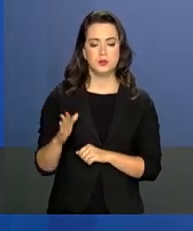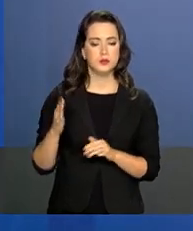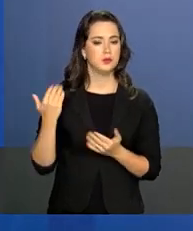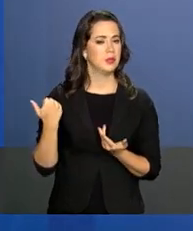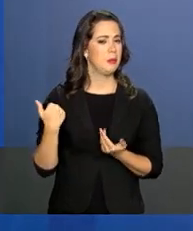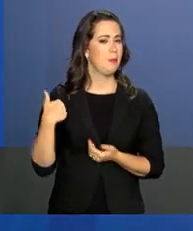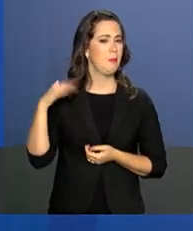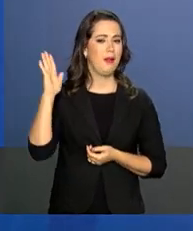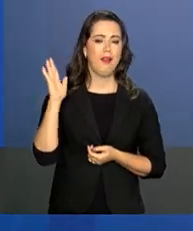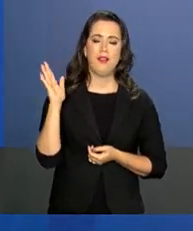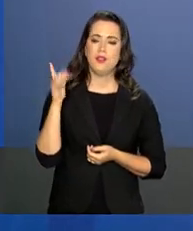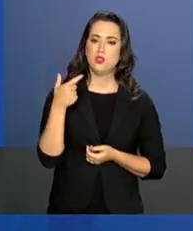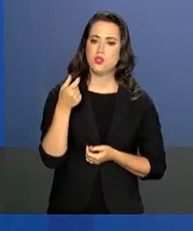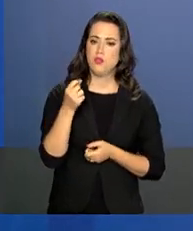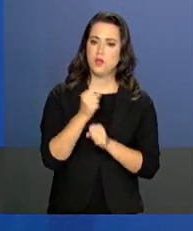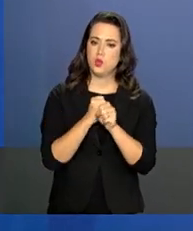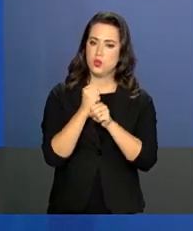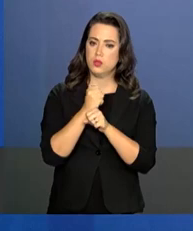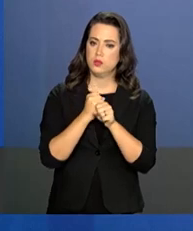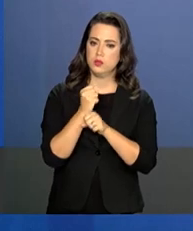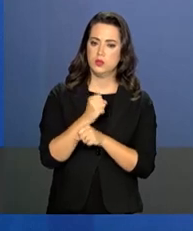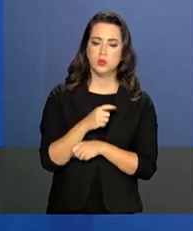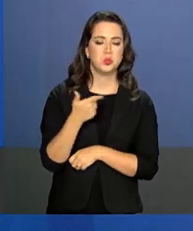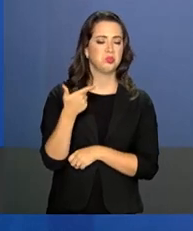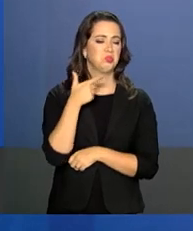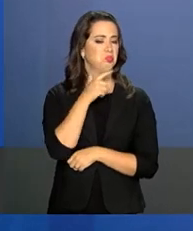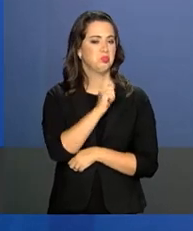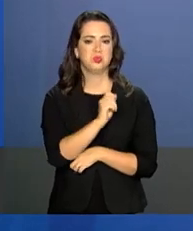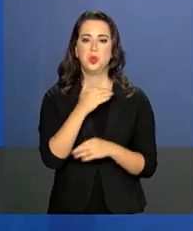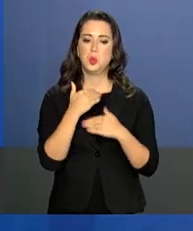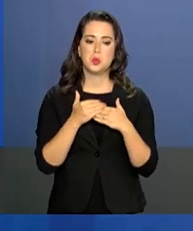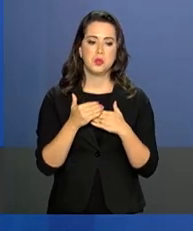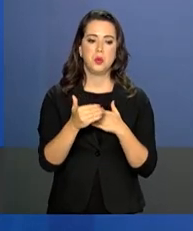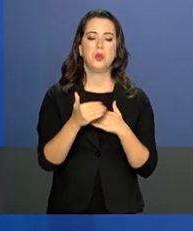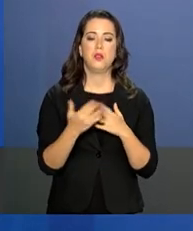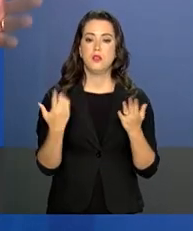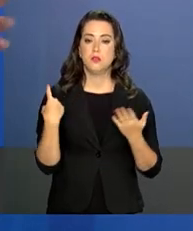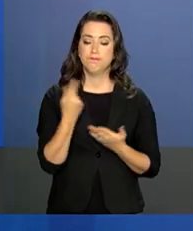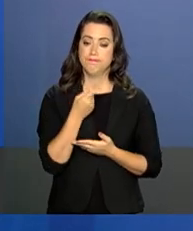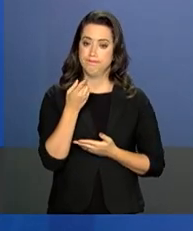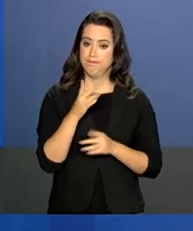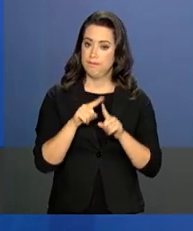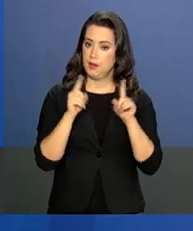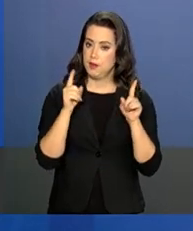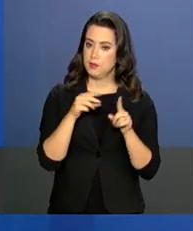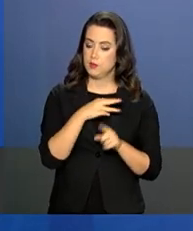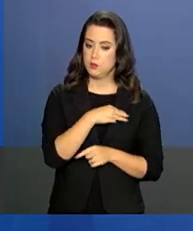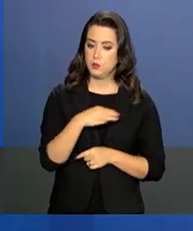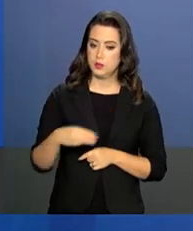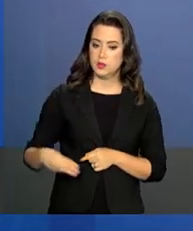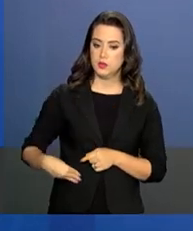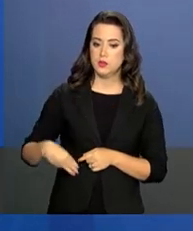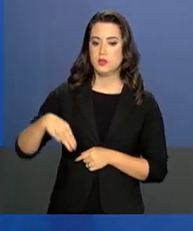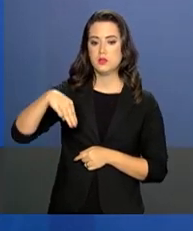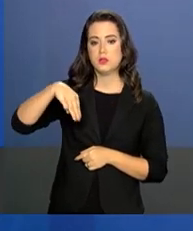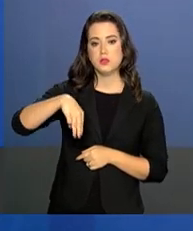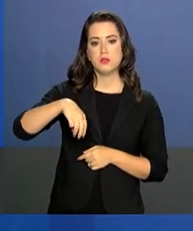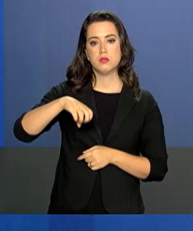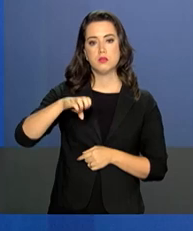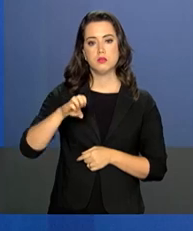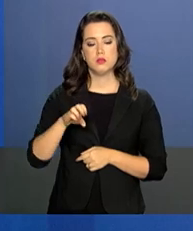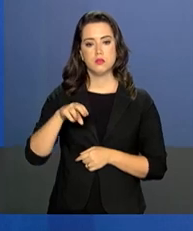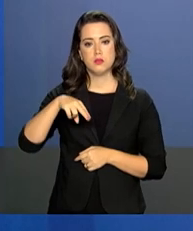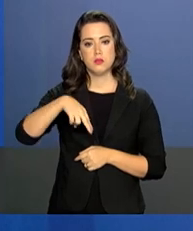mais de 20 anos não se conseguiu levar adiante como mendonça filho juntamente com você e me trouxeram